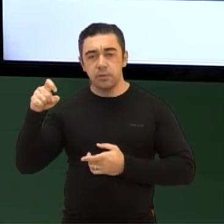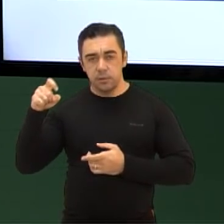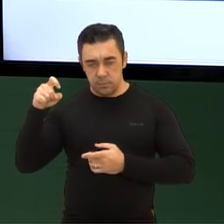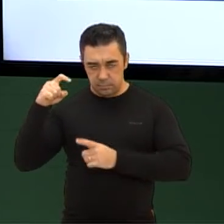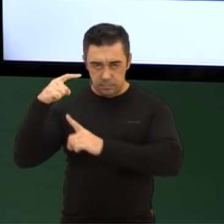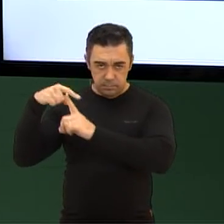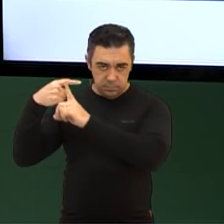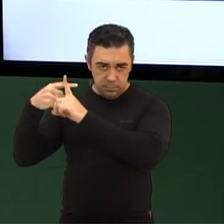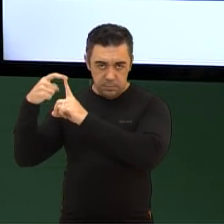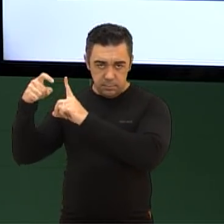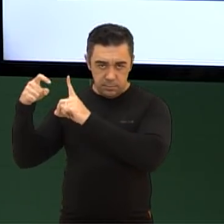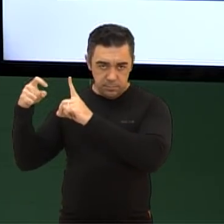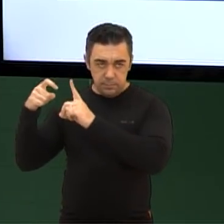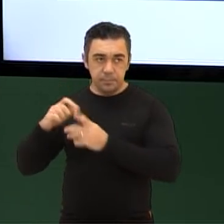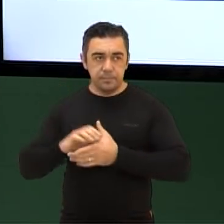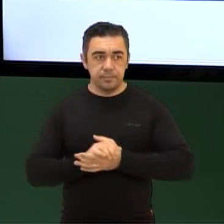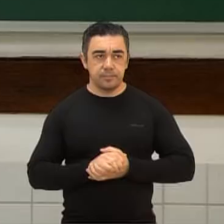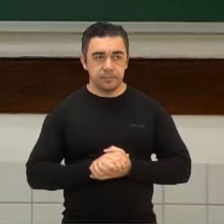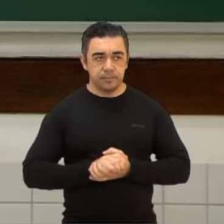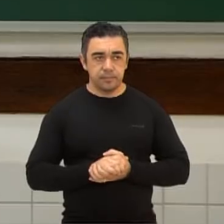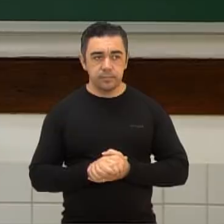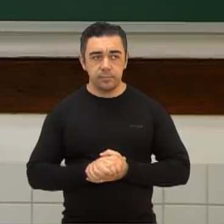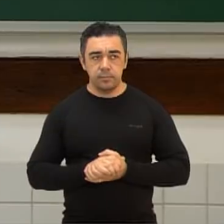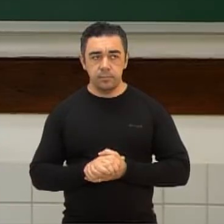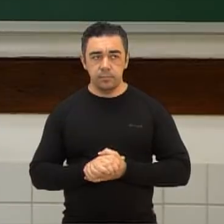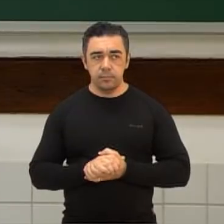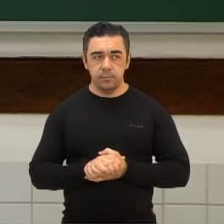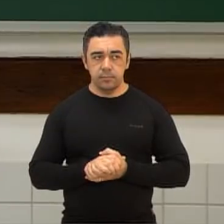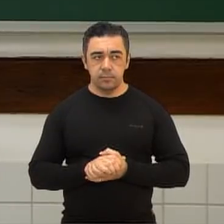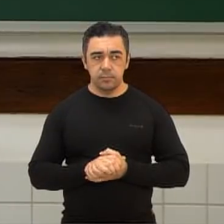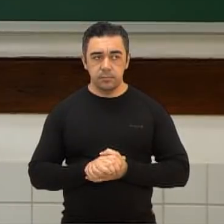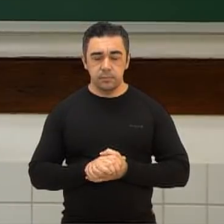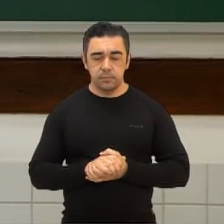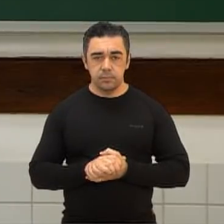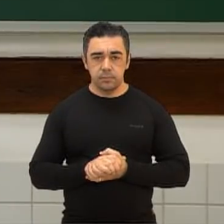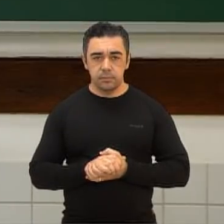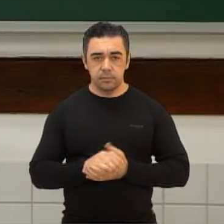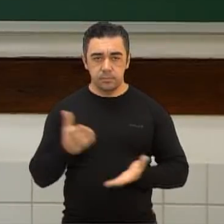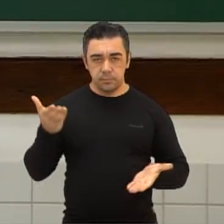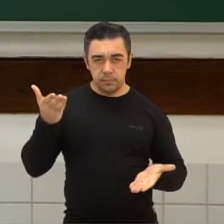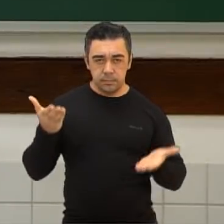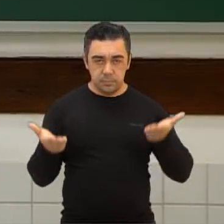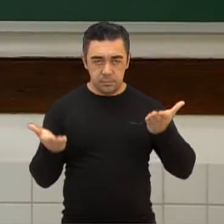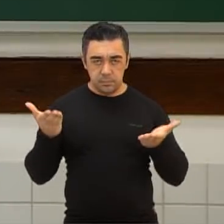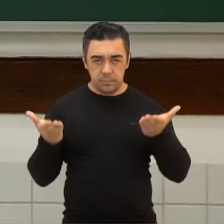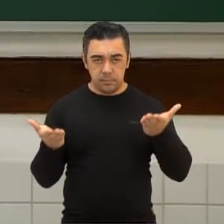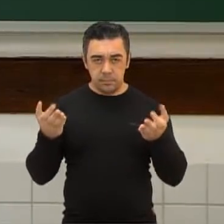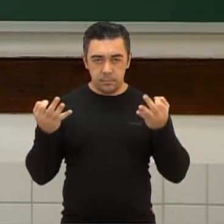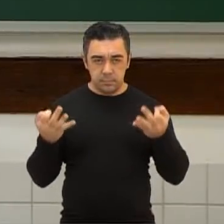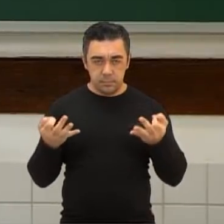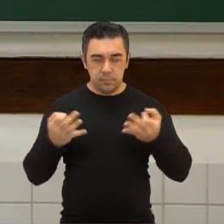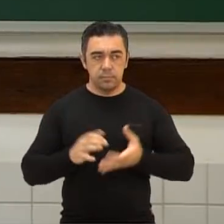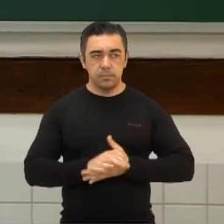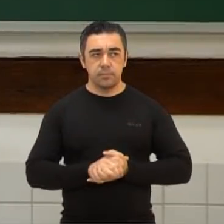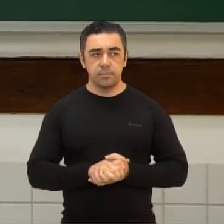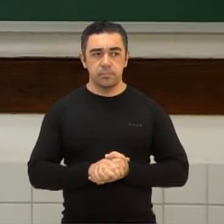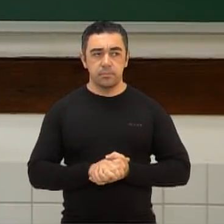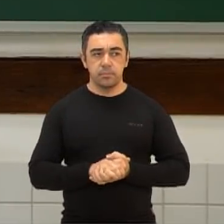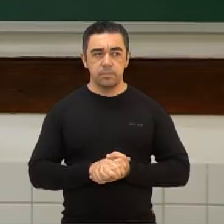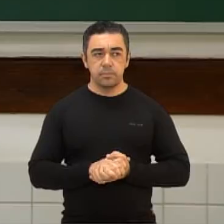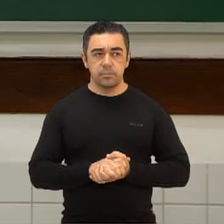colocar um x aqui, e se eu colocar um x aqui, né? A professora vai colocar aqui.